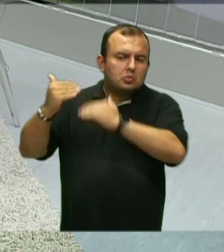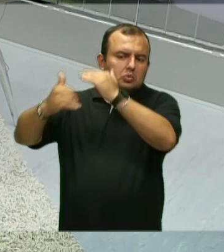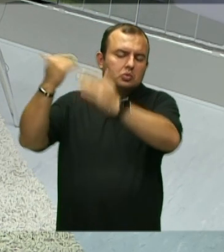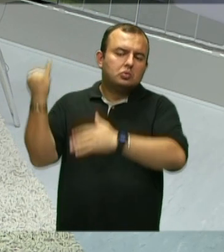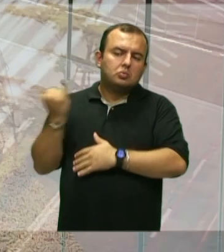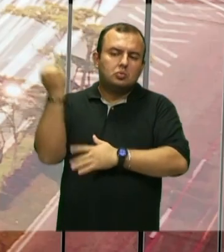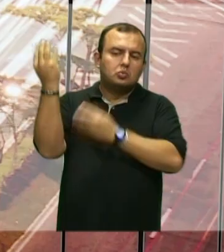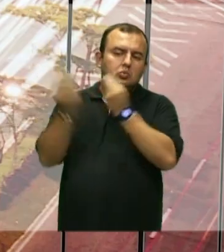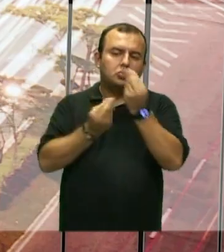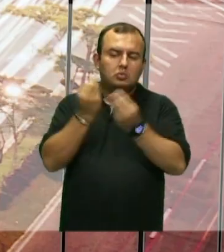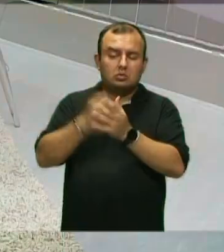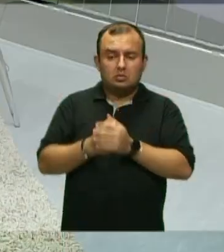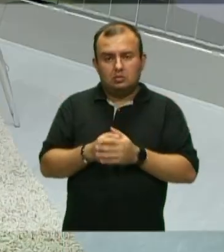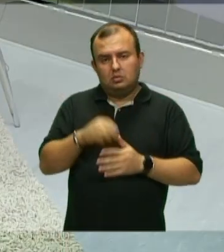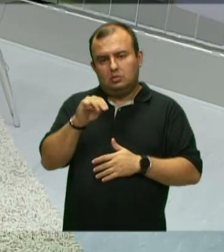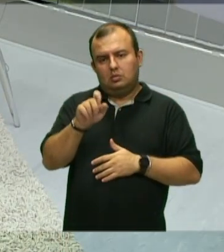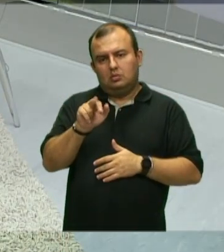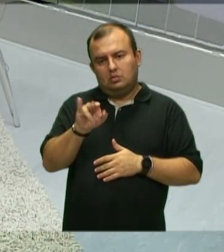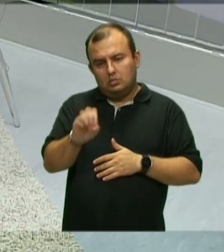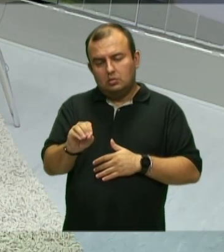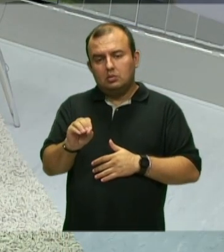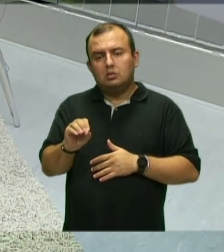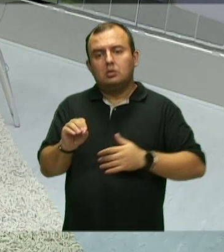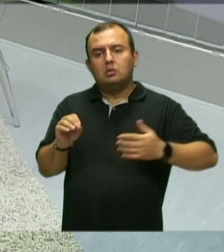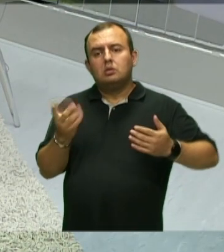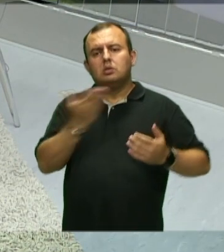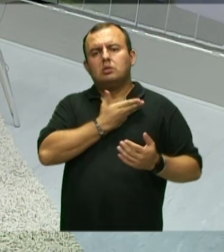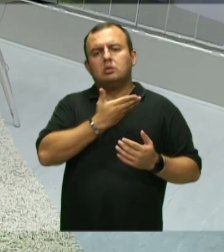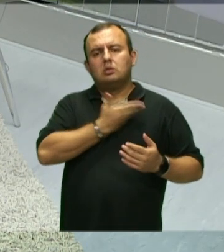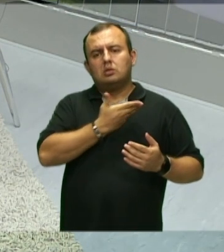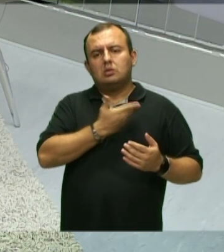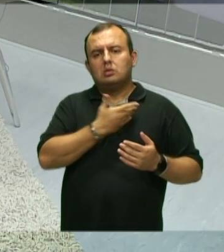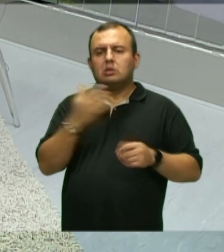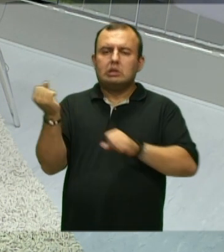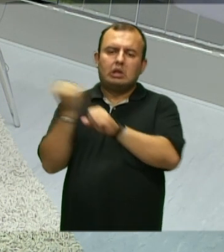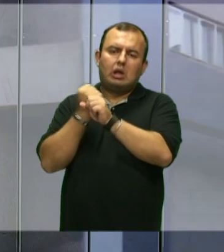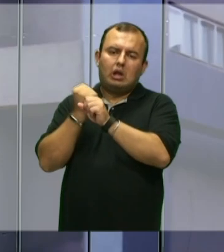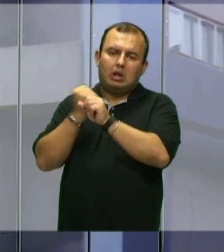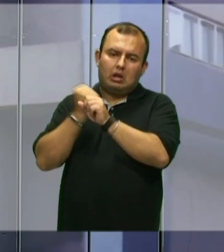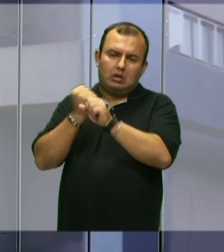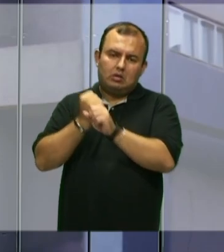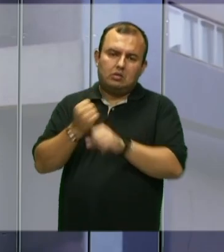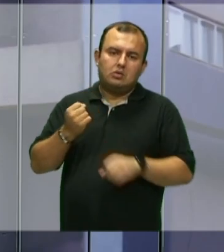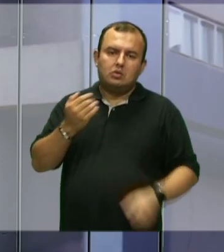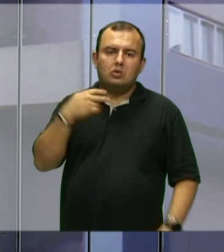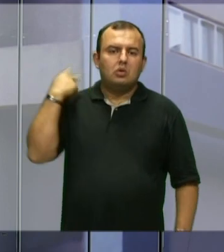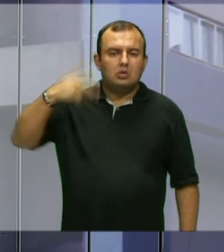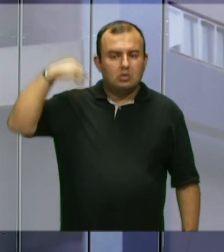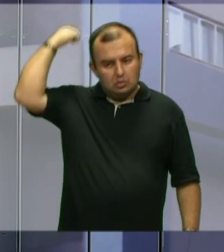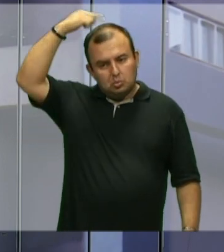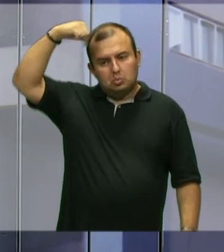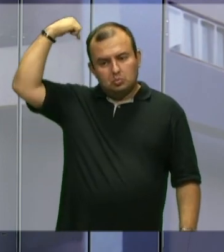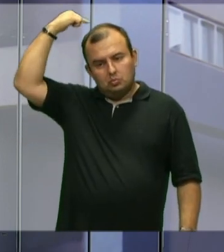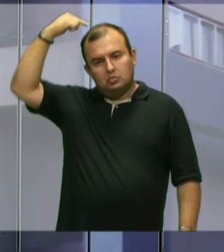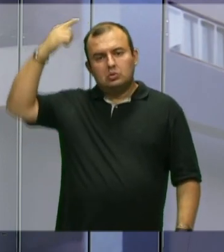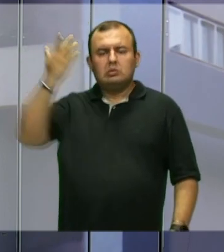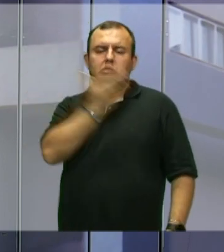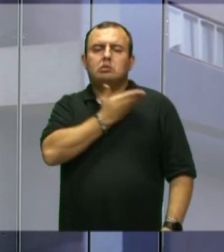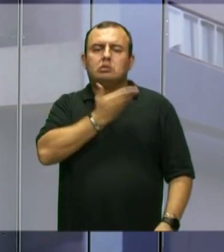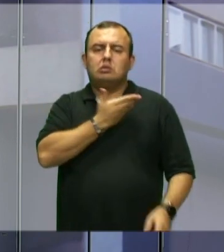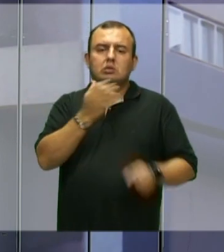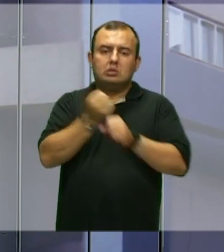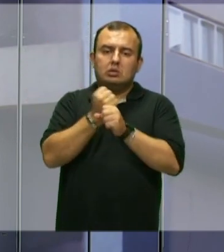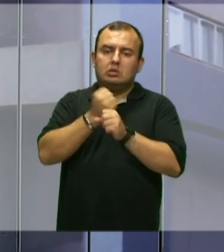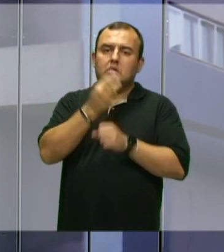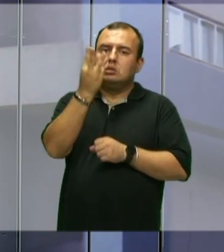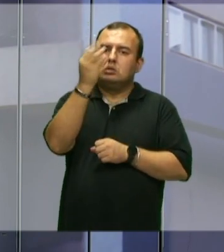importância disso? Maurício, primeiro que a gente já tem uma amizade de longa data, né? O vereador Paulinho, eu já tenho uma amizade com ele há mais